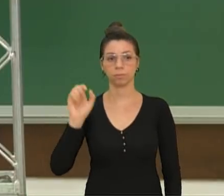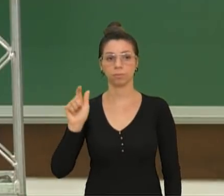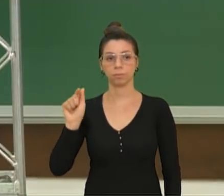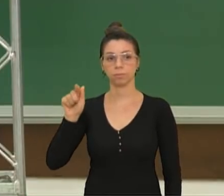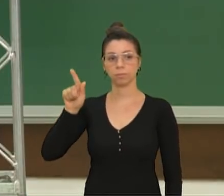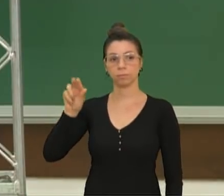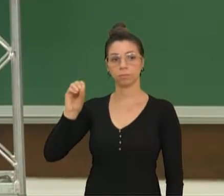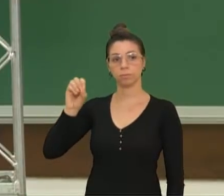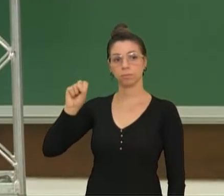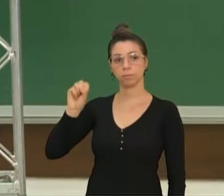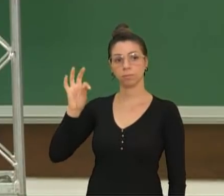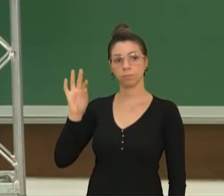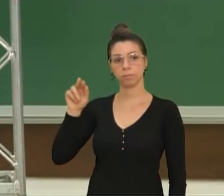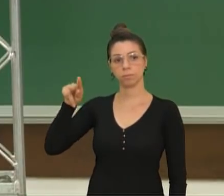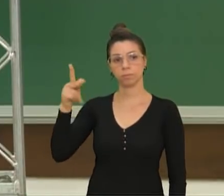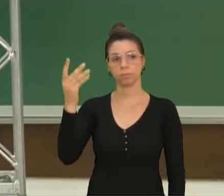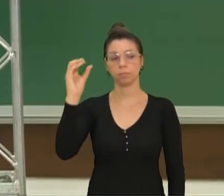um